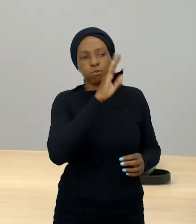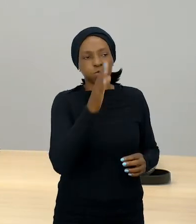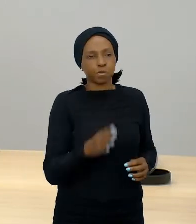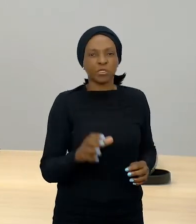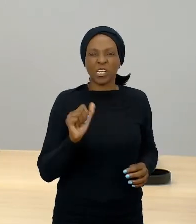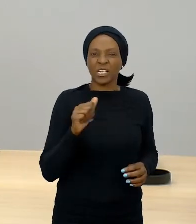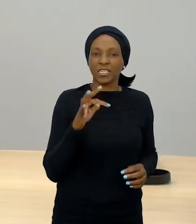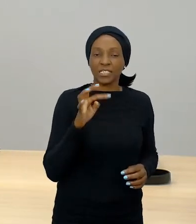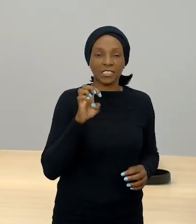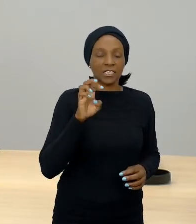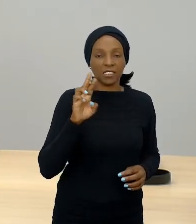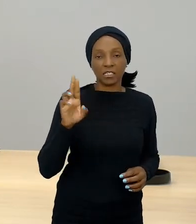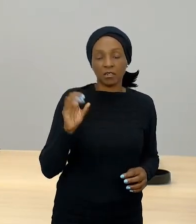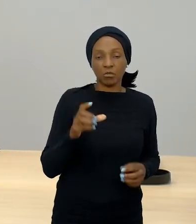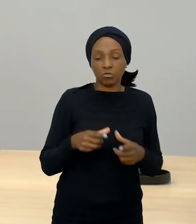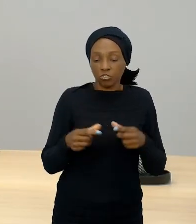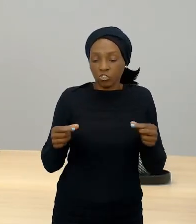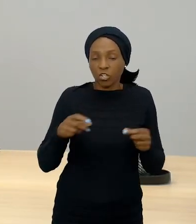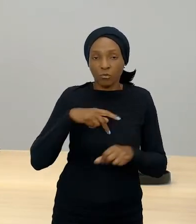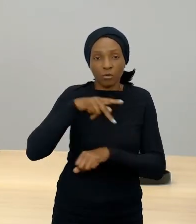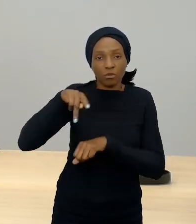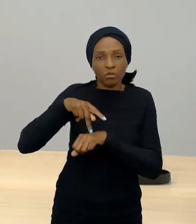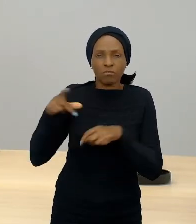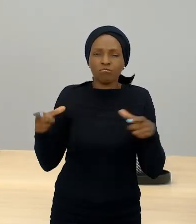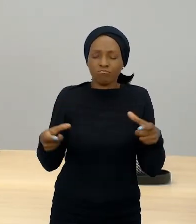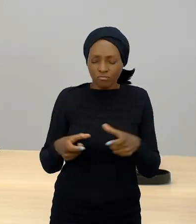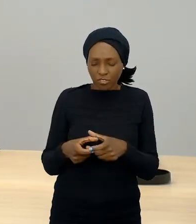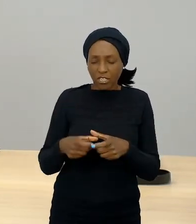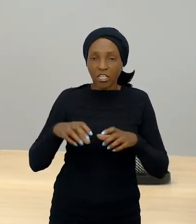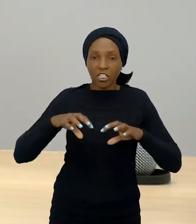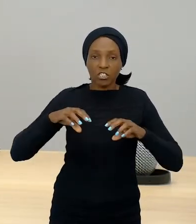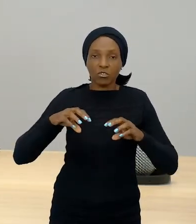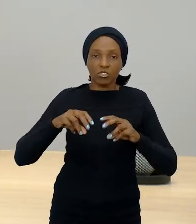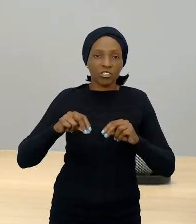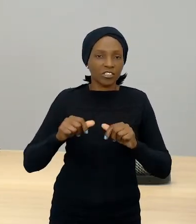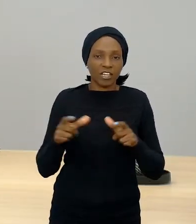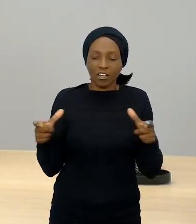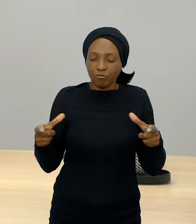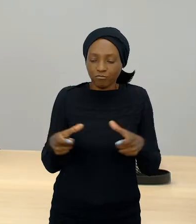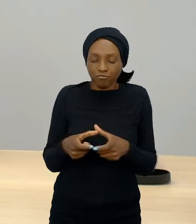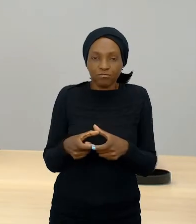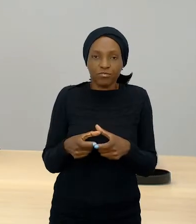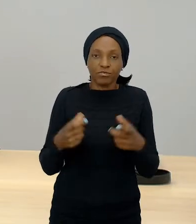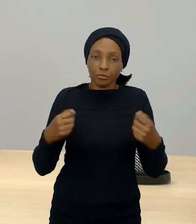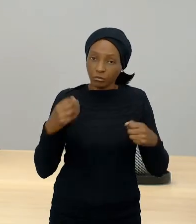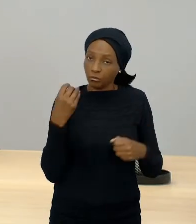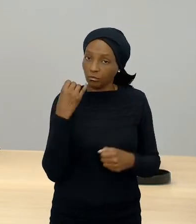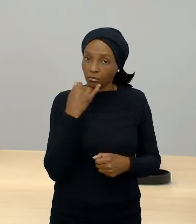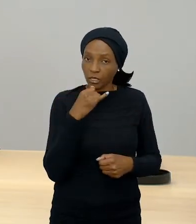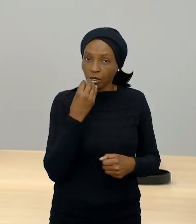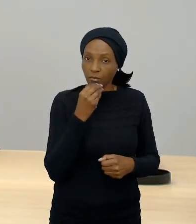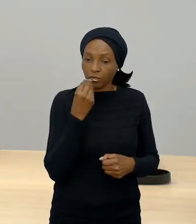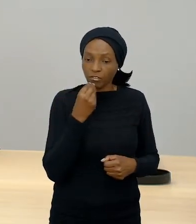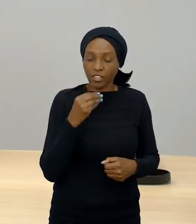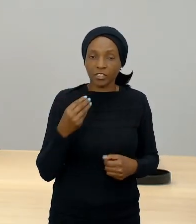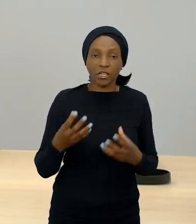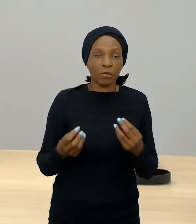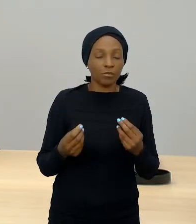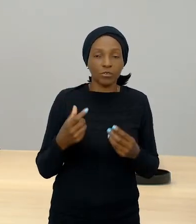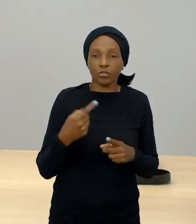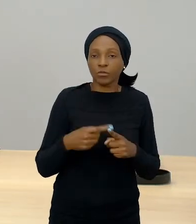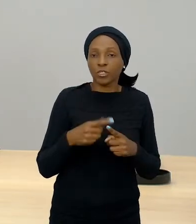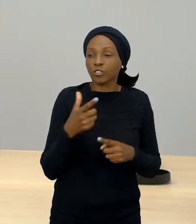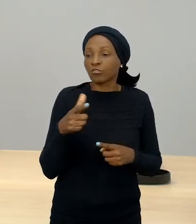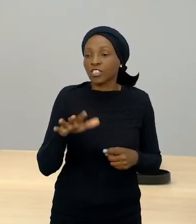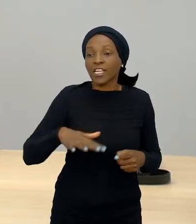pequeno território, então eles têm que gerir muito bem seu território, porque não tem tanto espaço assim para fazer um aterro